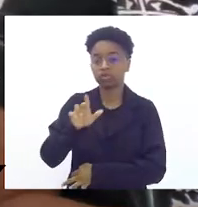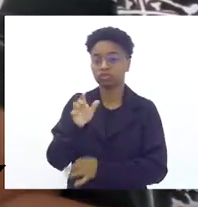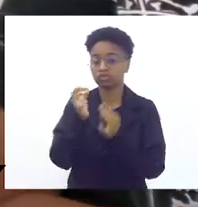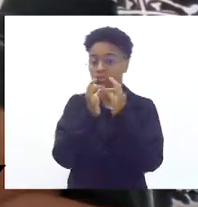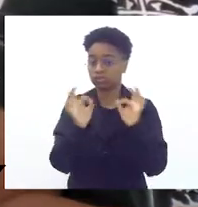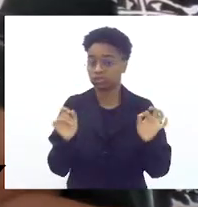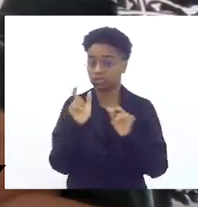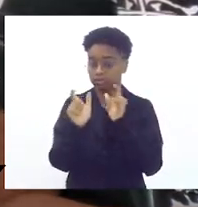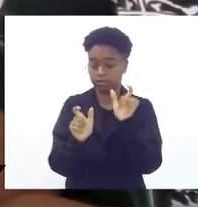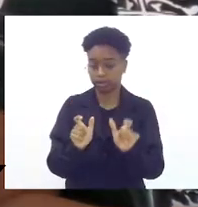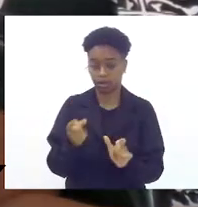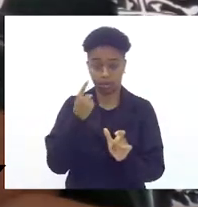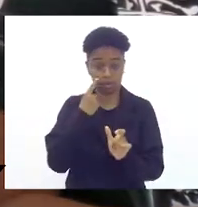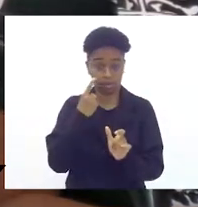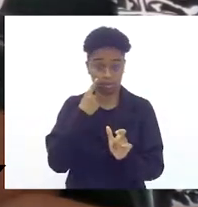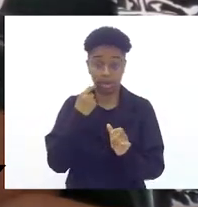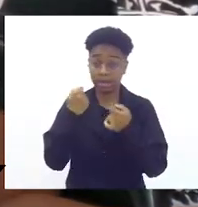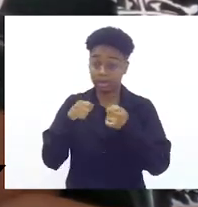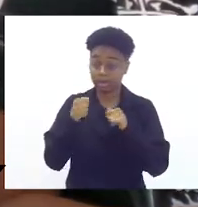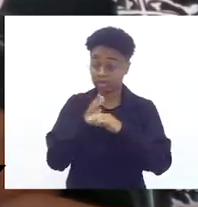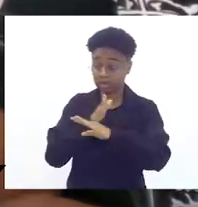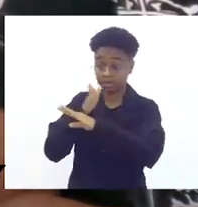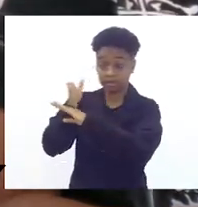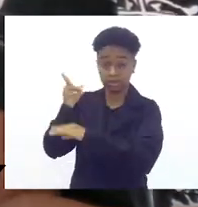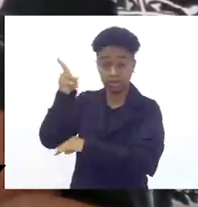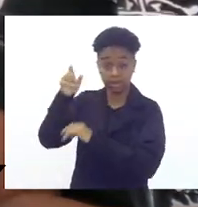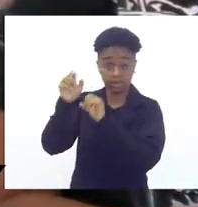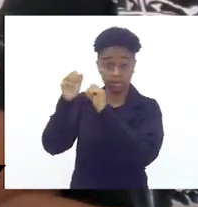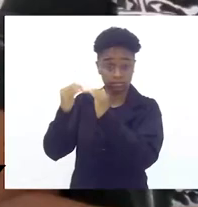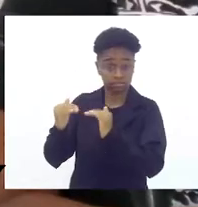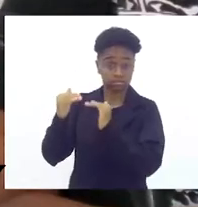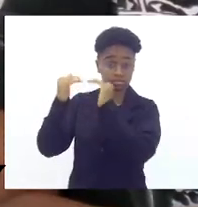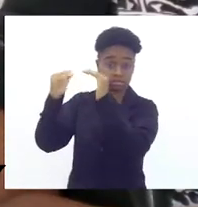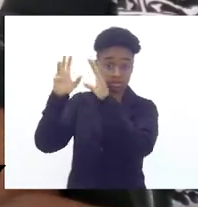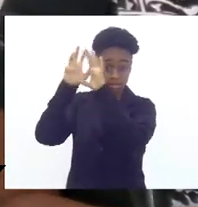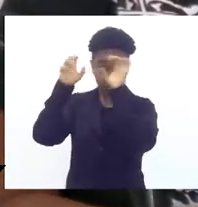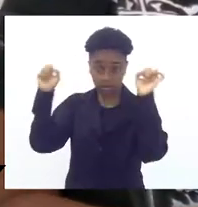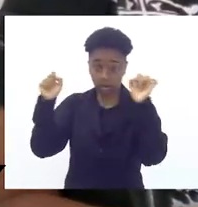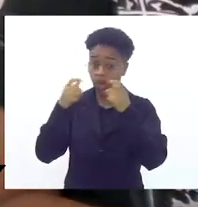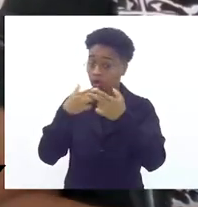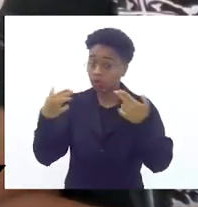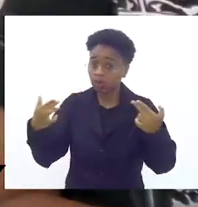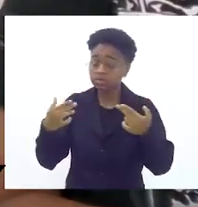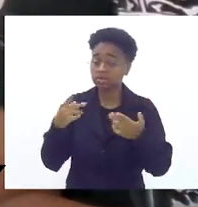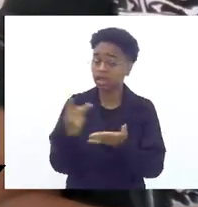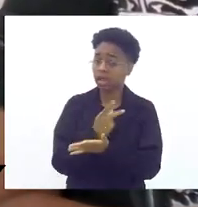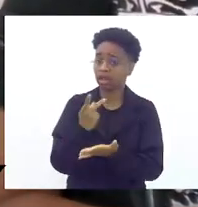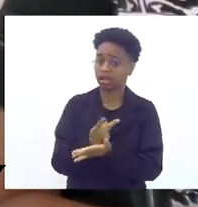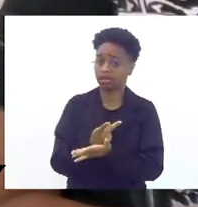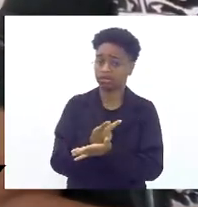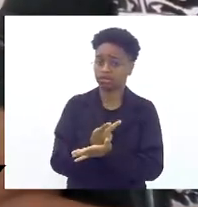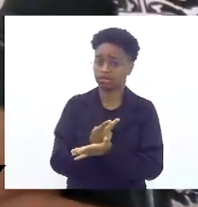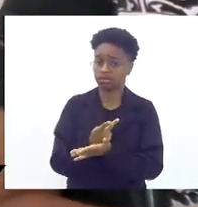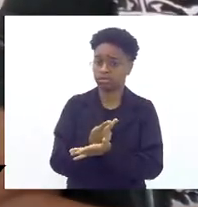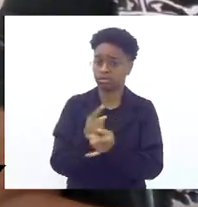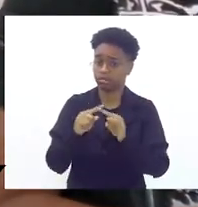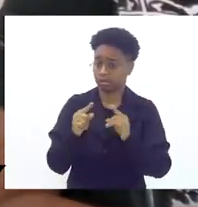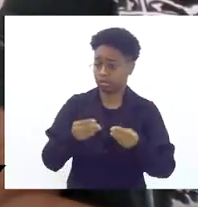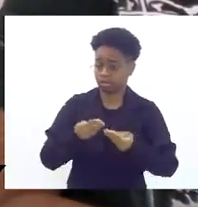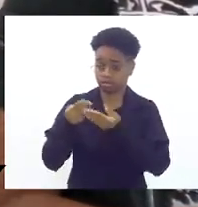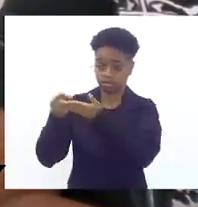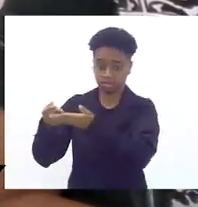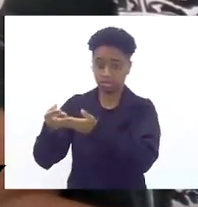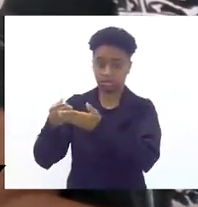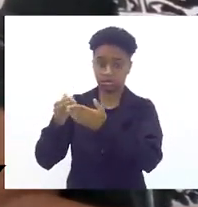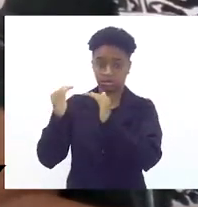diante desse descalabro olha precisou chegar ao Supremo Tribunal de Justiça uma ilegalidade Delegado é uma ilegalidade chegou no Supremo Tribunal de